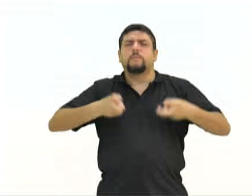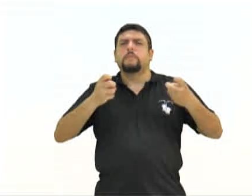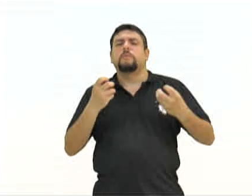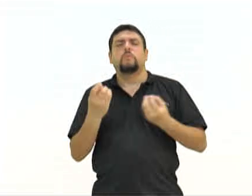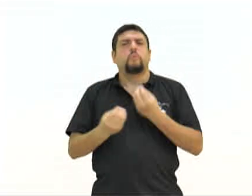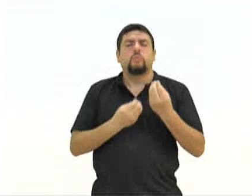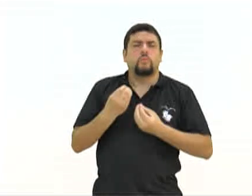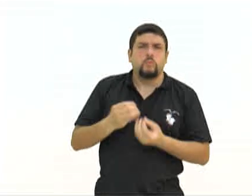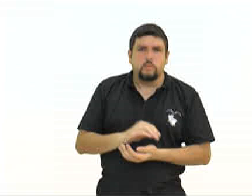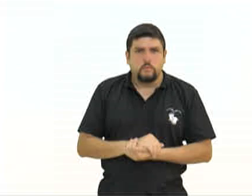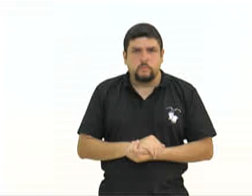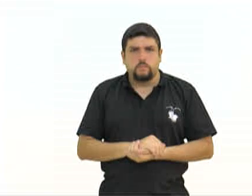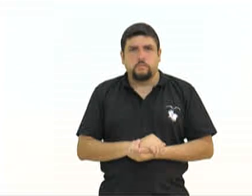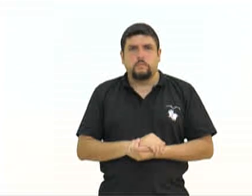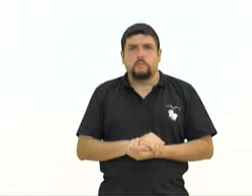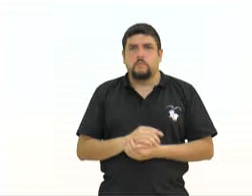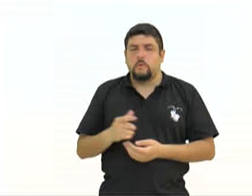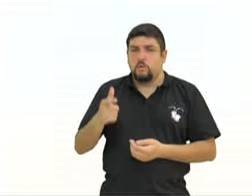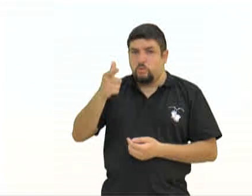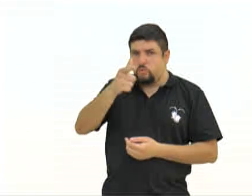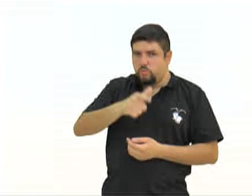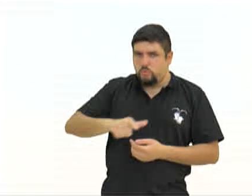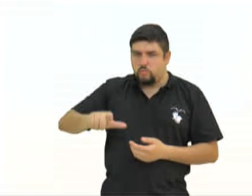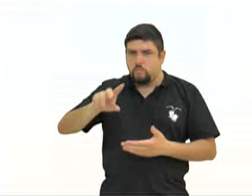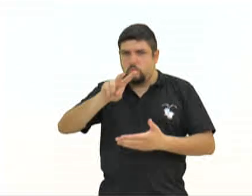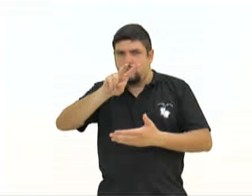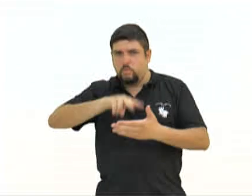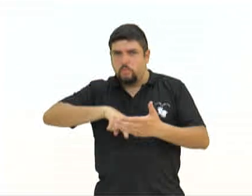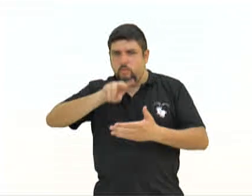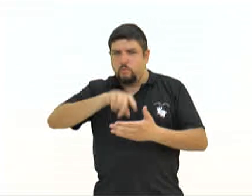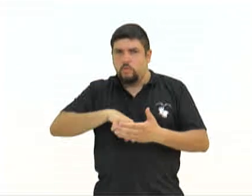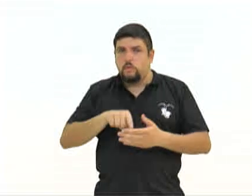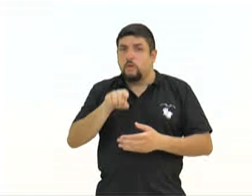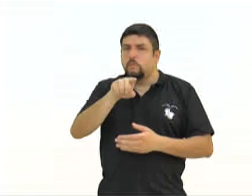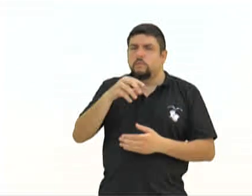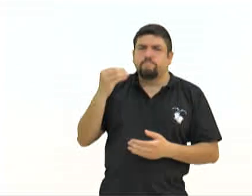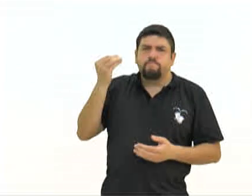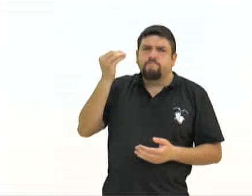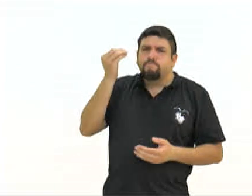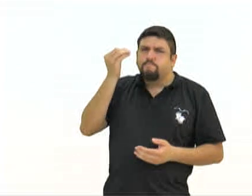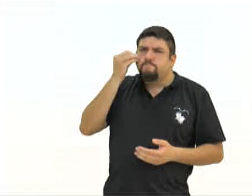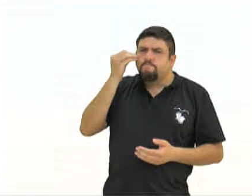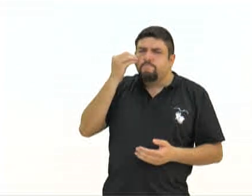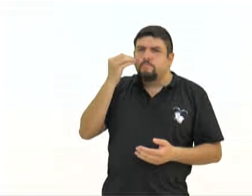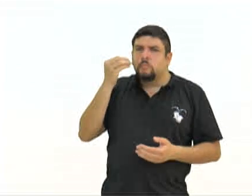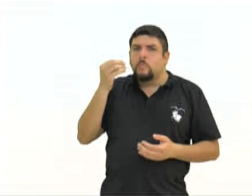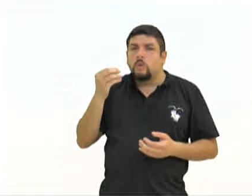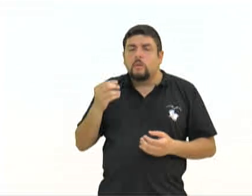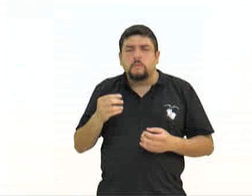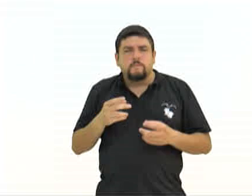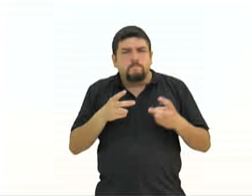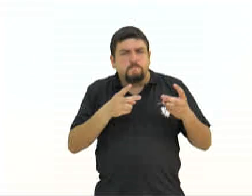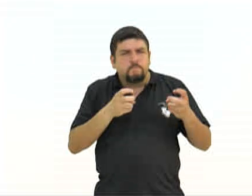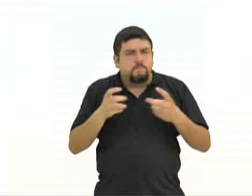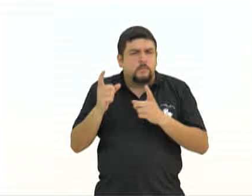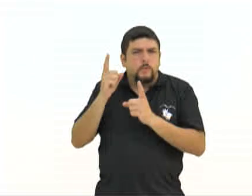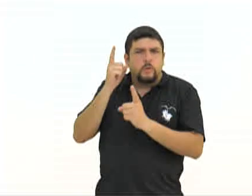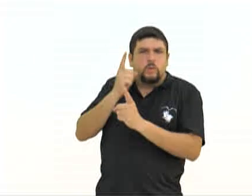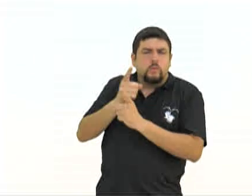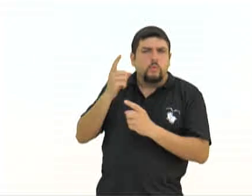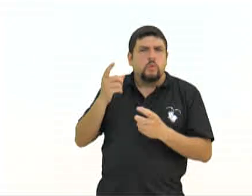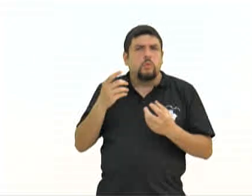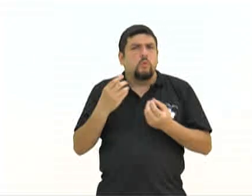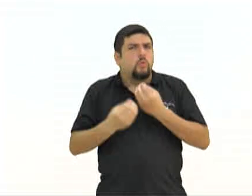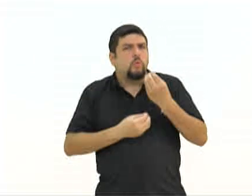identificar? Então, eu vou reler com vocês aqui, olha, para vocês tentar agora achar, né, o elemento gerador